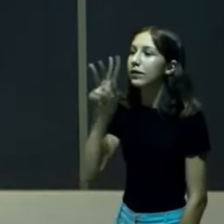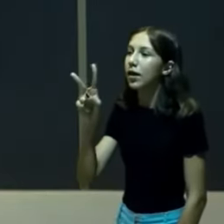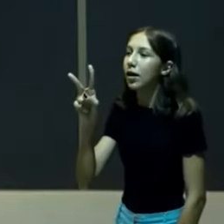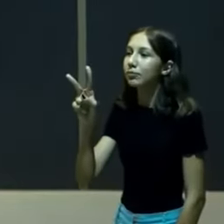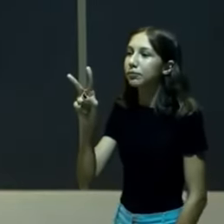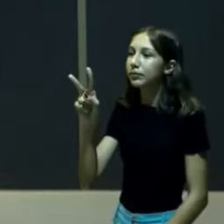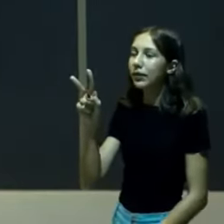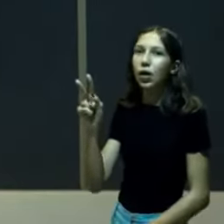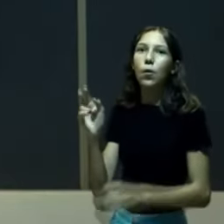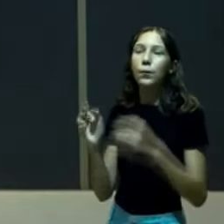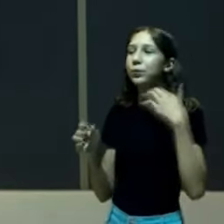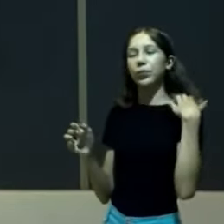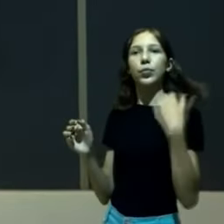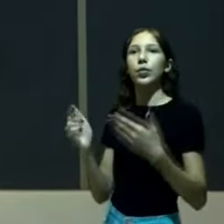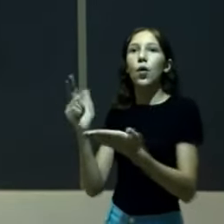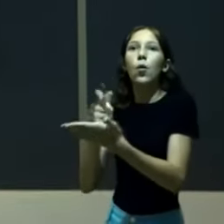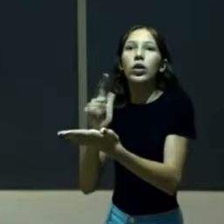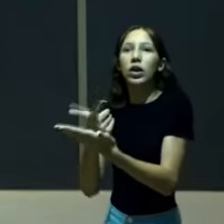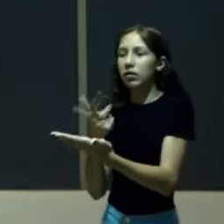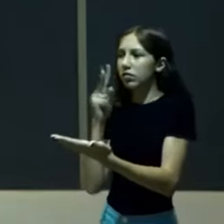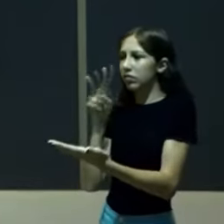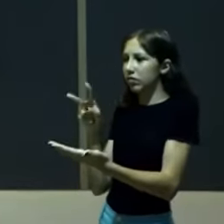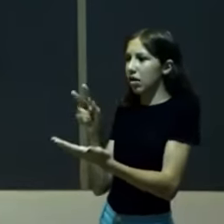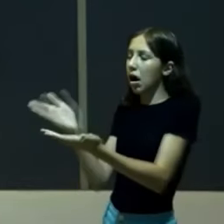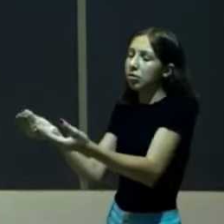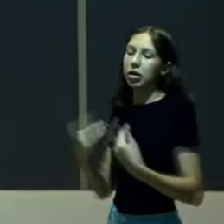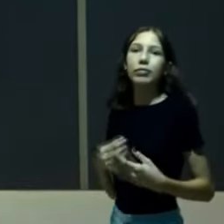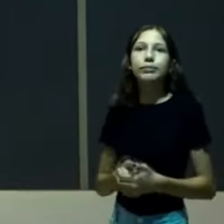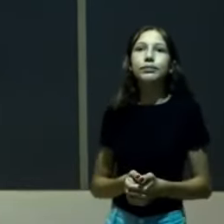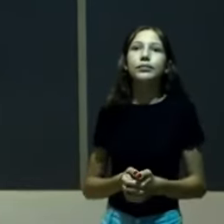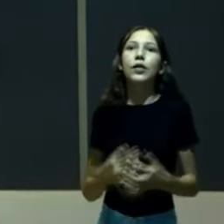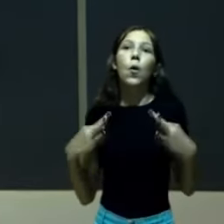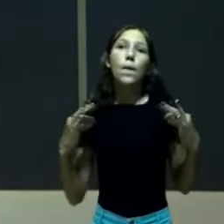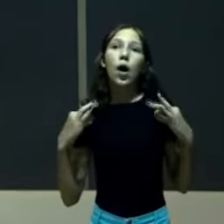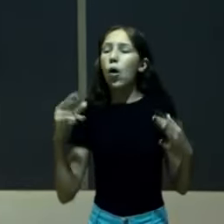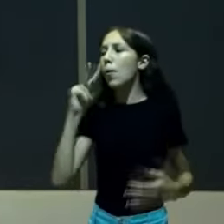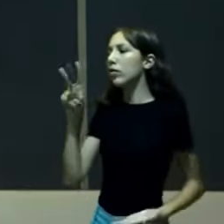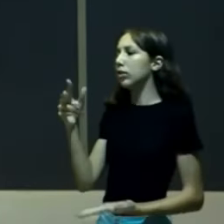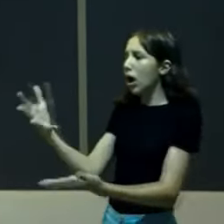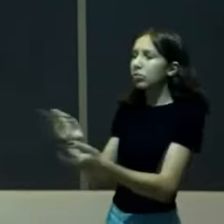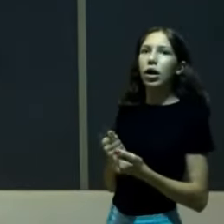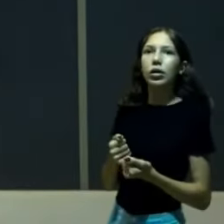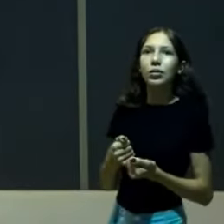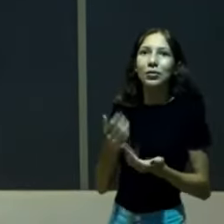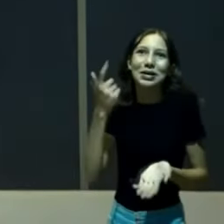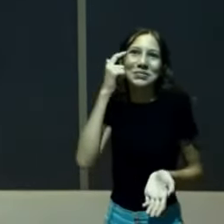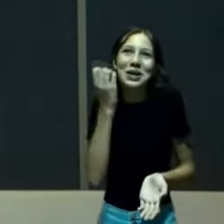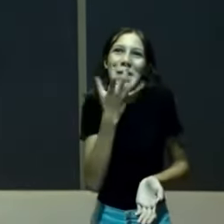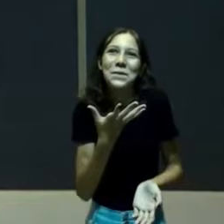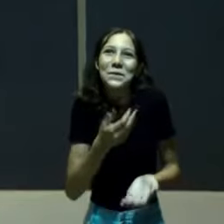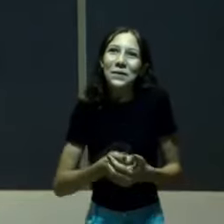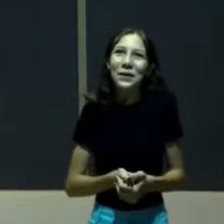E Paulo está dizendo, esse vai atender segundo a sua riqueza. Já parou para